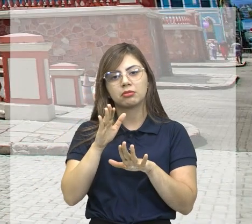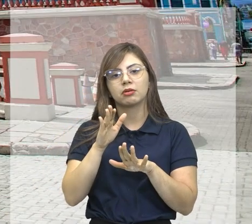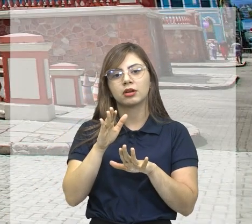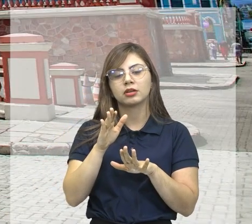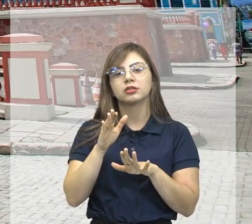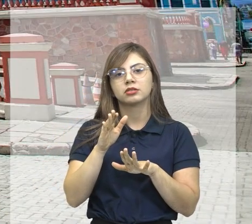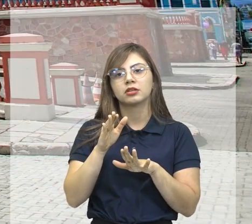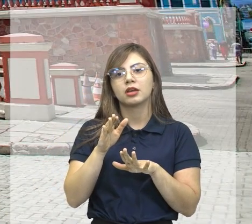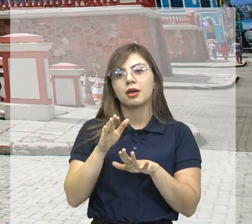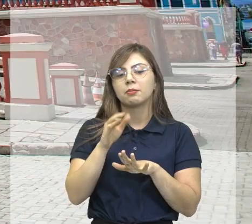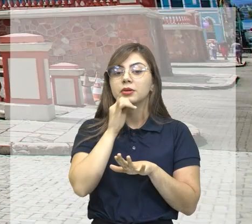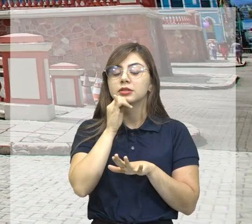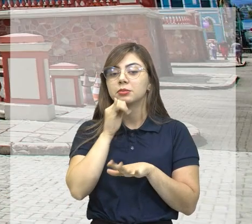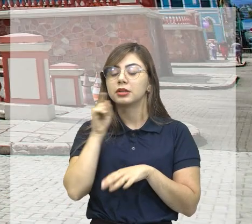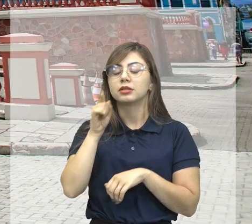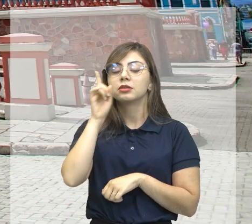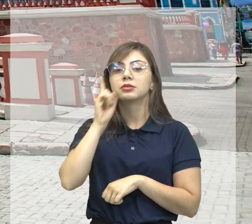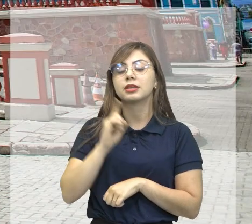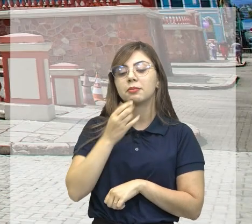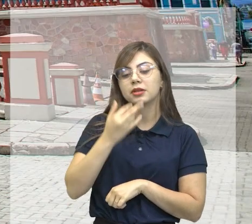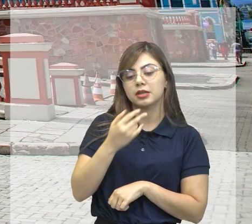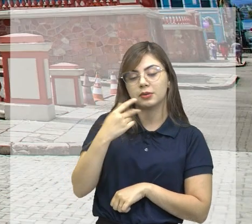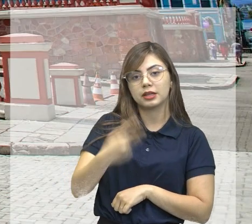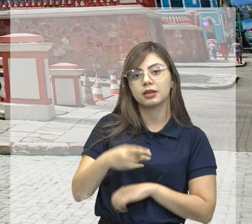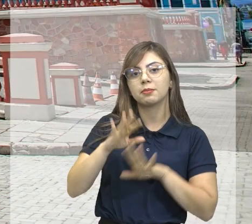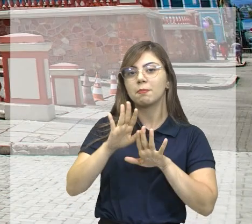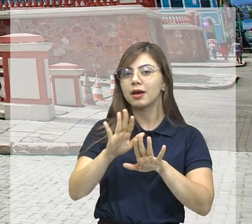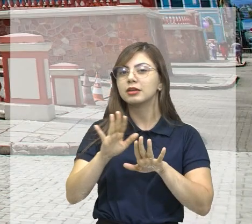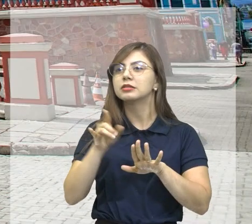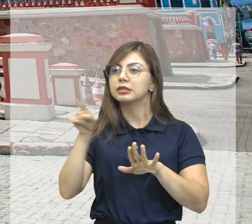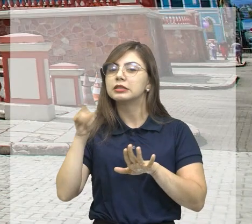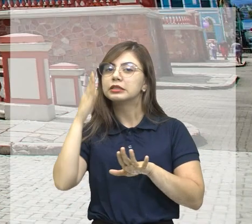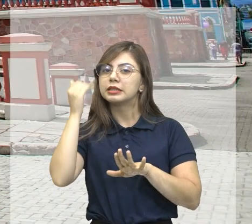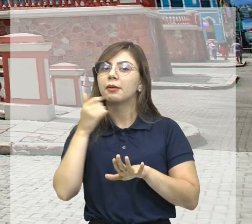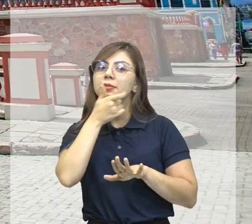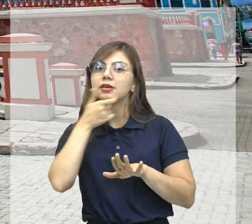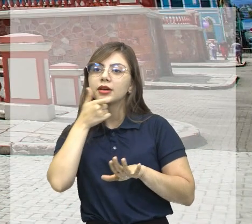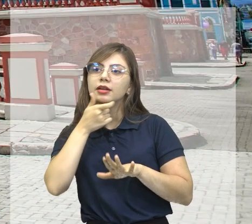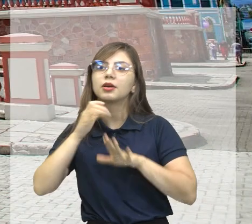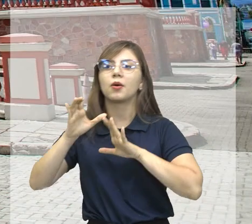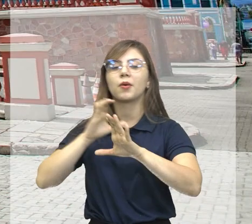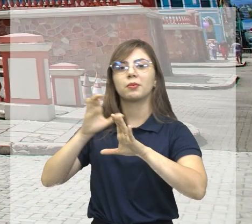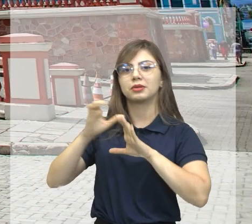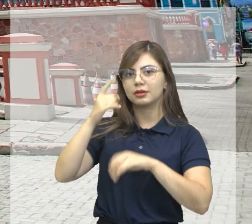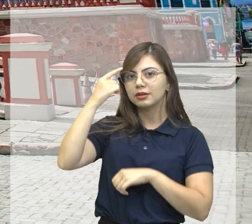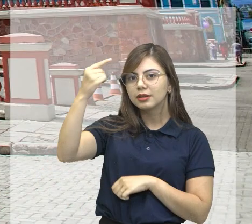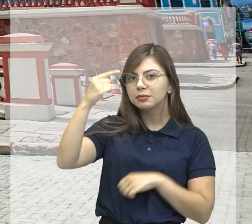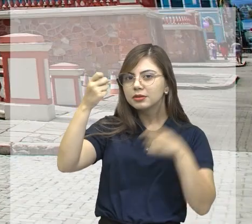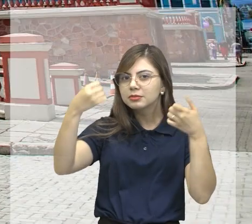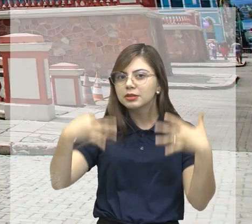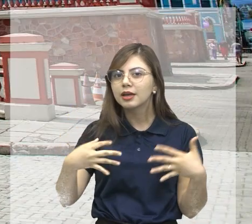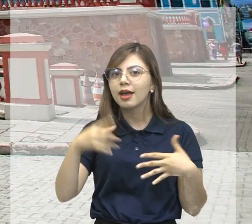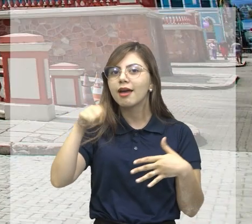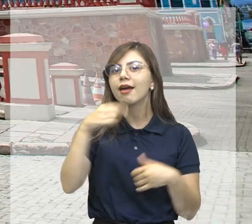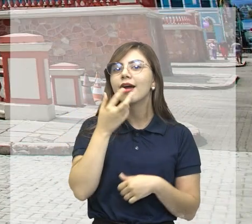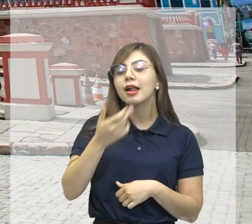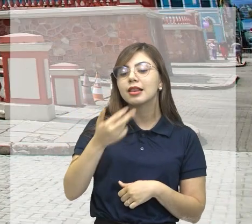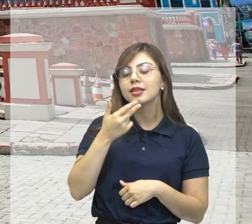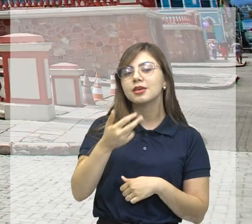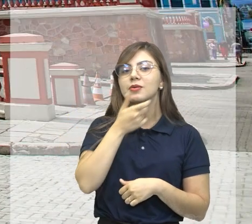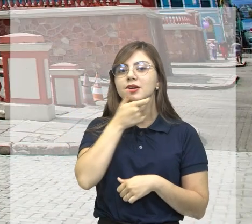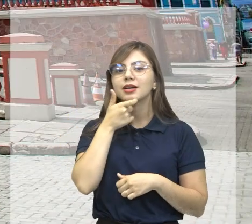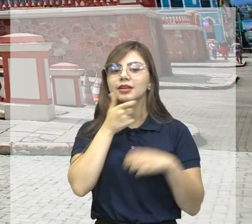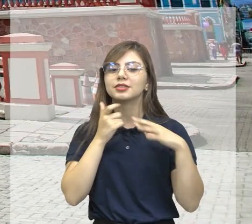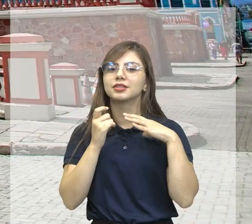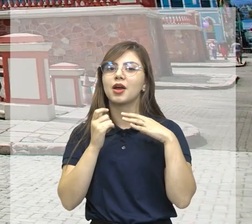eles utilizam a língua como língua de contato. Lembre-se, língua franca. Então, cruzeiros que vêm de outros lugares, também